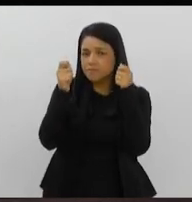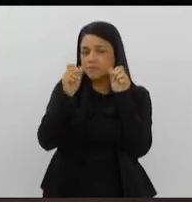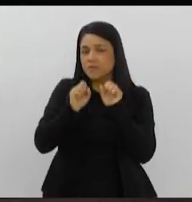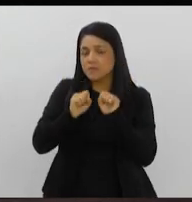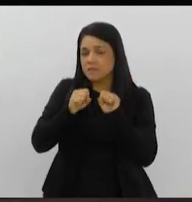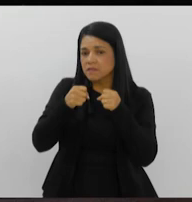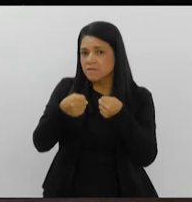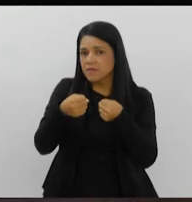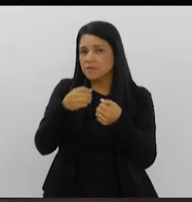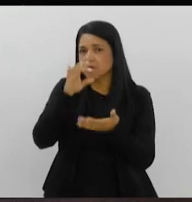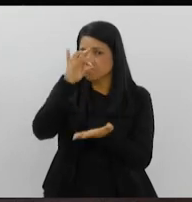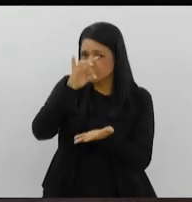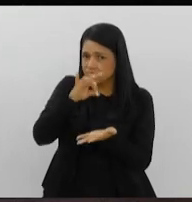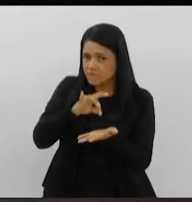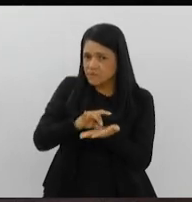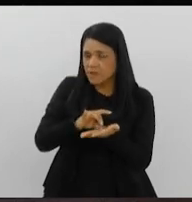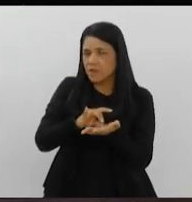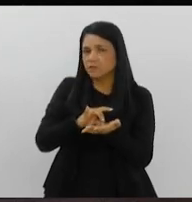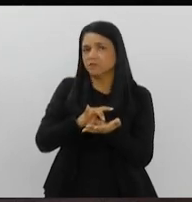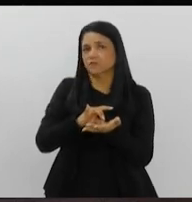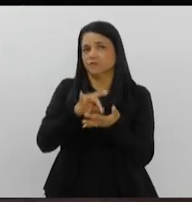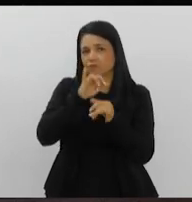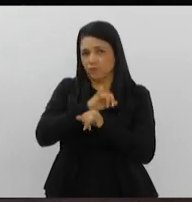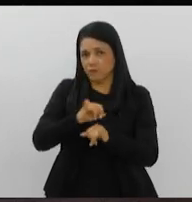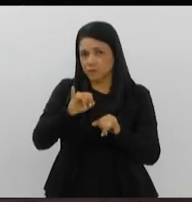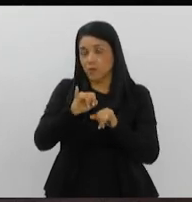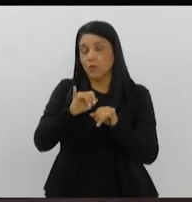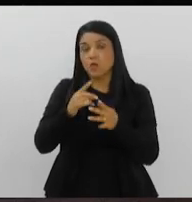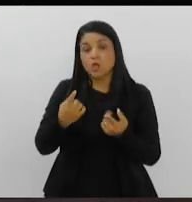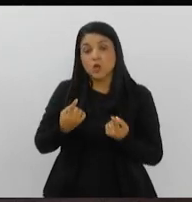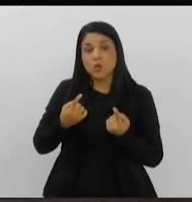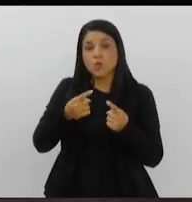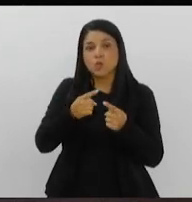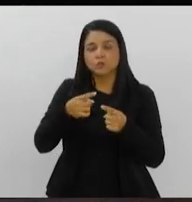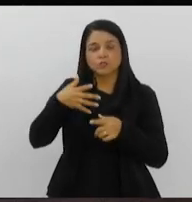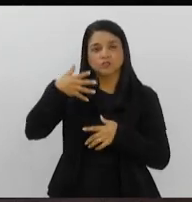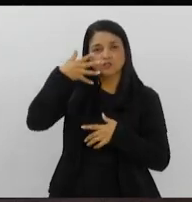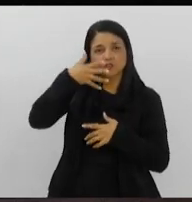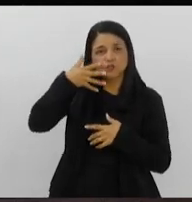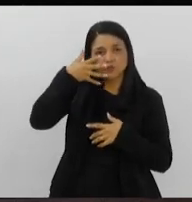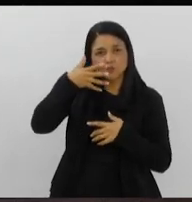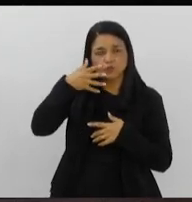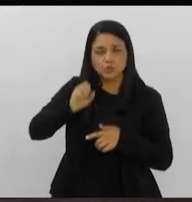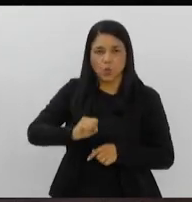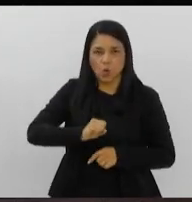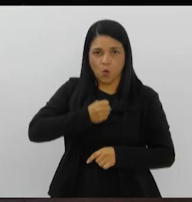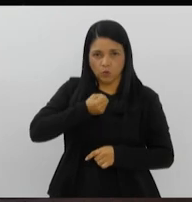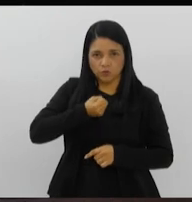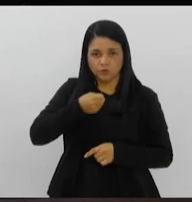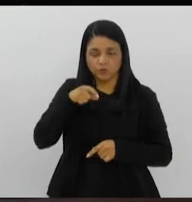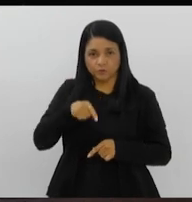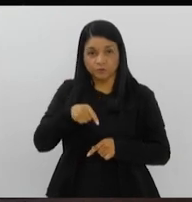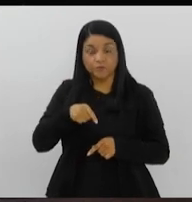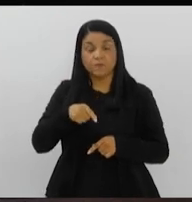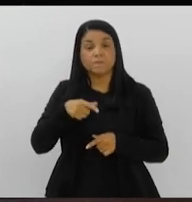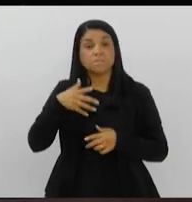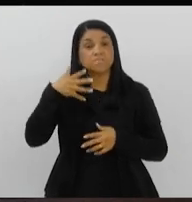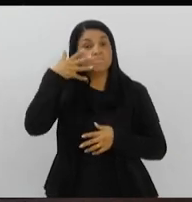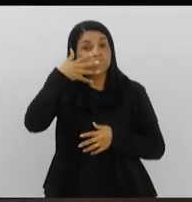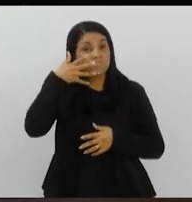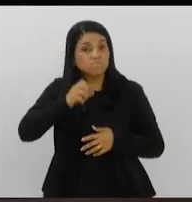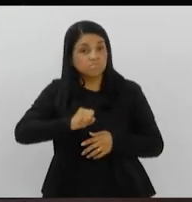da verdade e contra o discurso de ódio. O discurso de ódio, ele se manifesta de várias